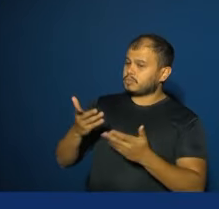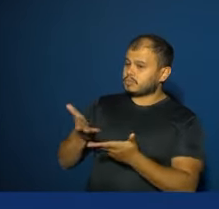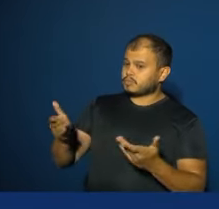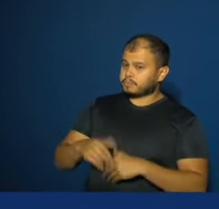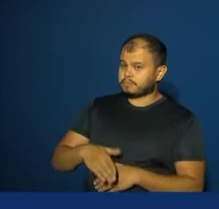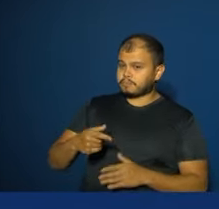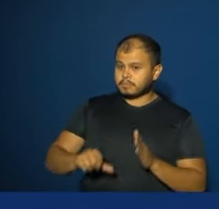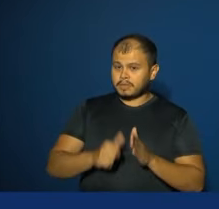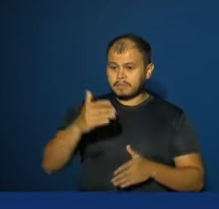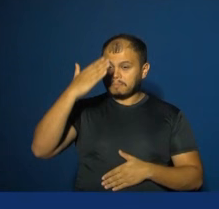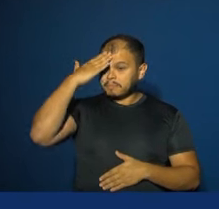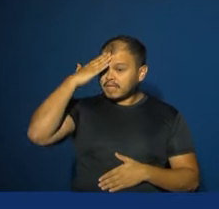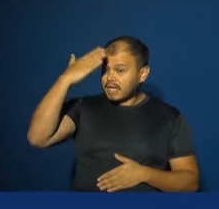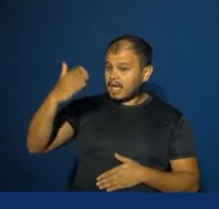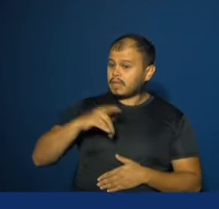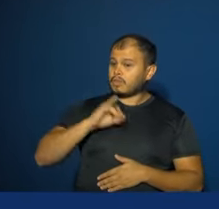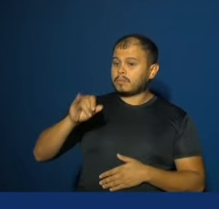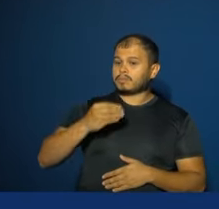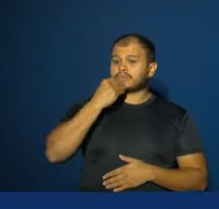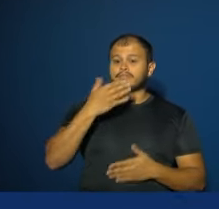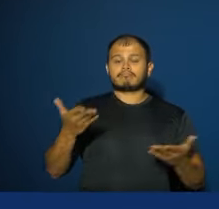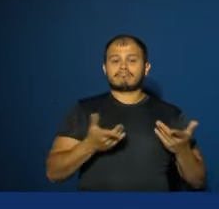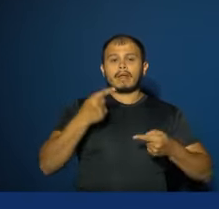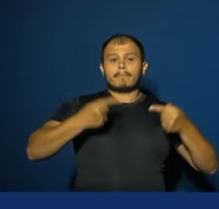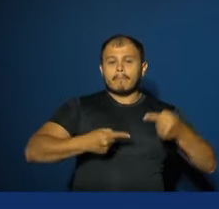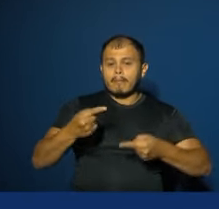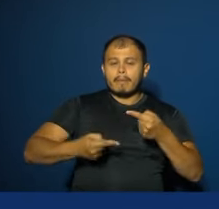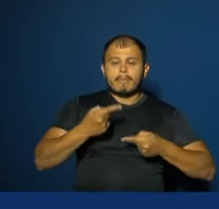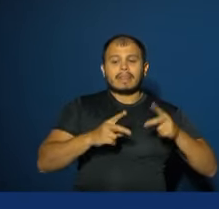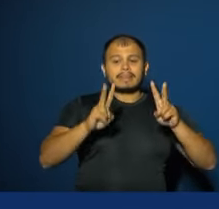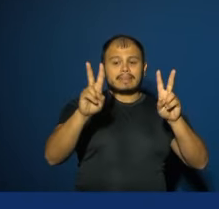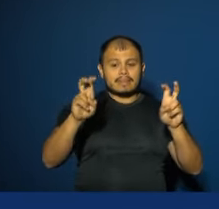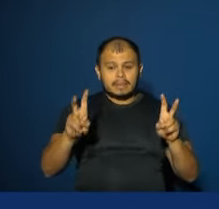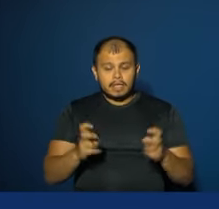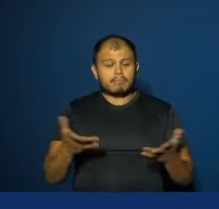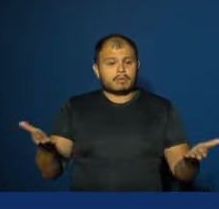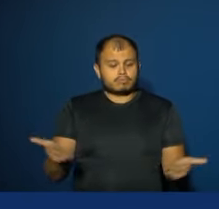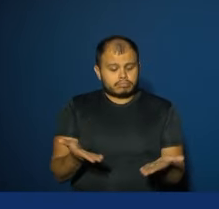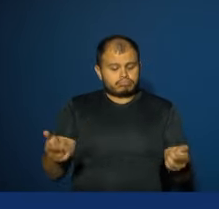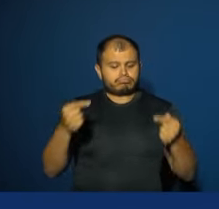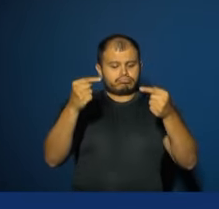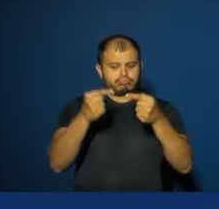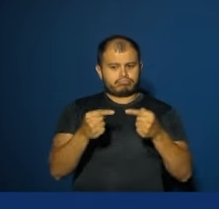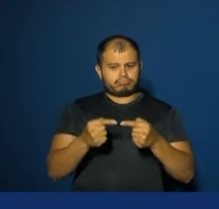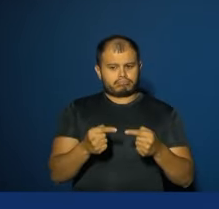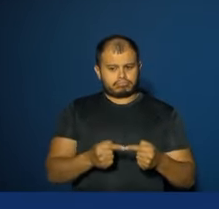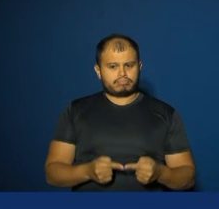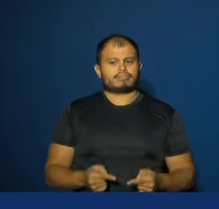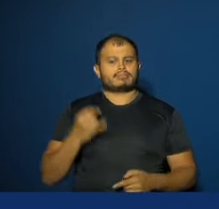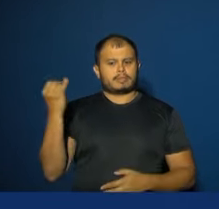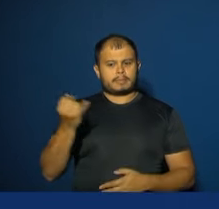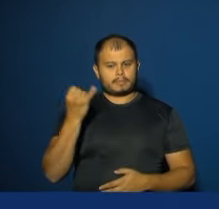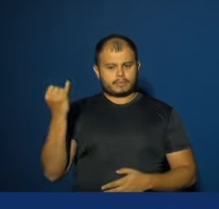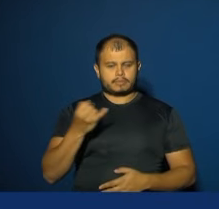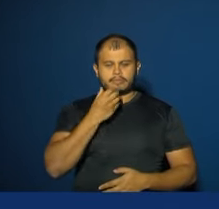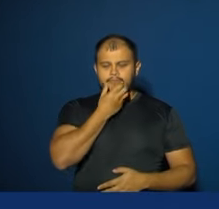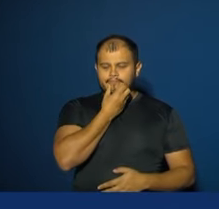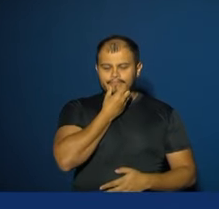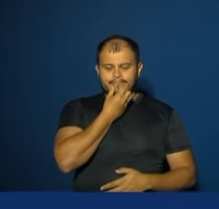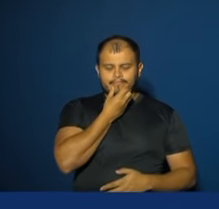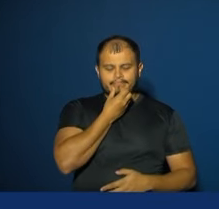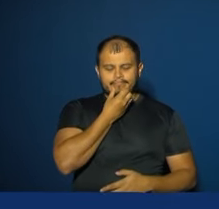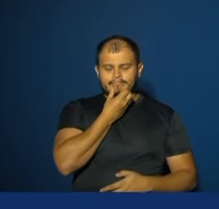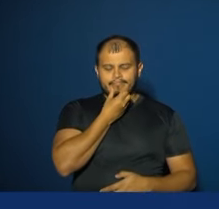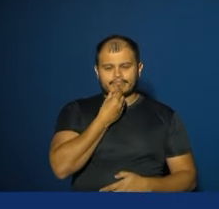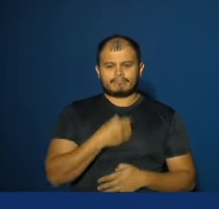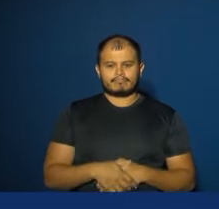Vitório, obrigado aí pela oportunidade de discutir temas atuais, temas muito importantes, e são muito importantes para o futuro do Brasil, não é? E ter